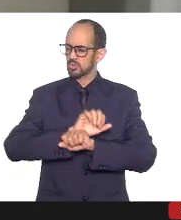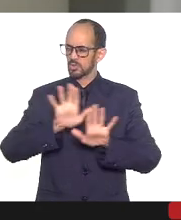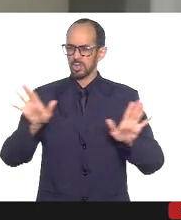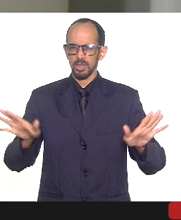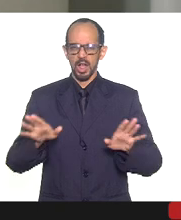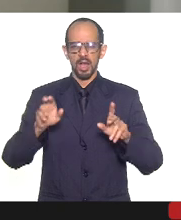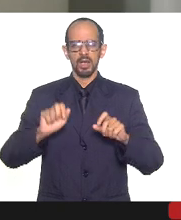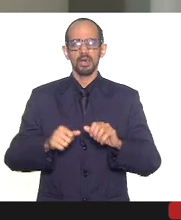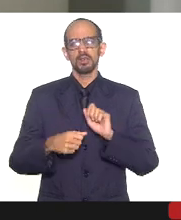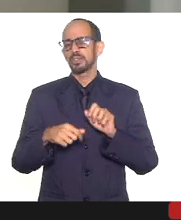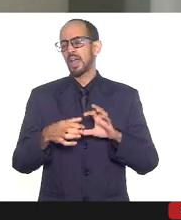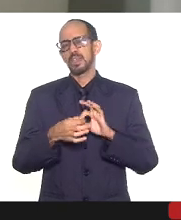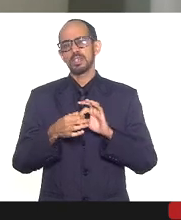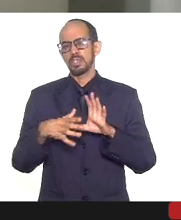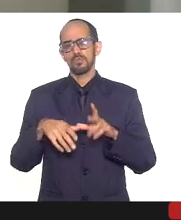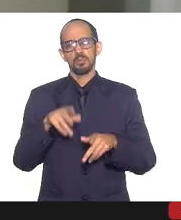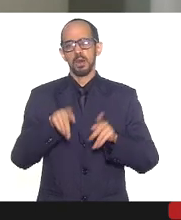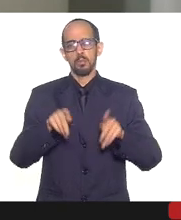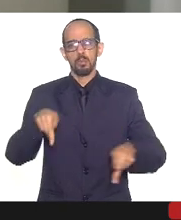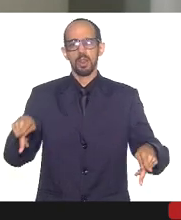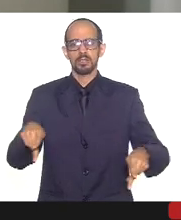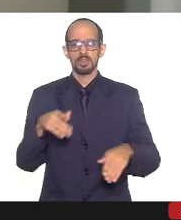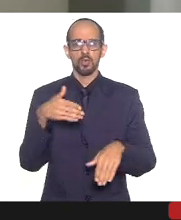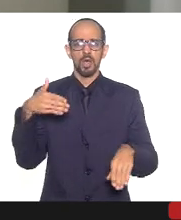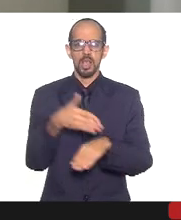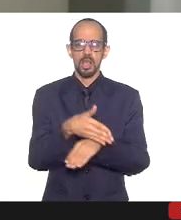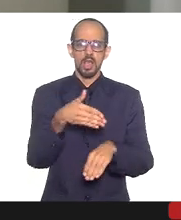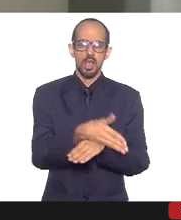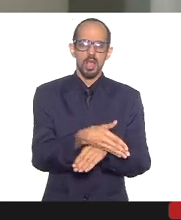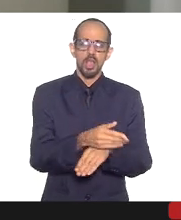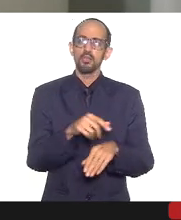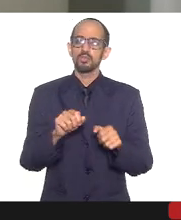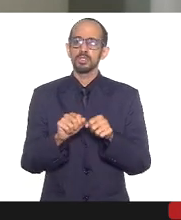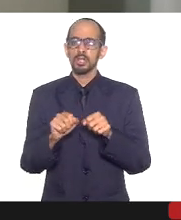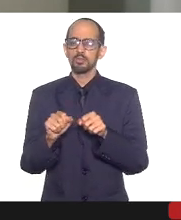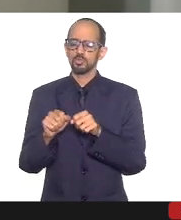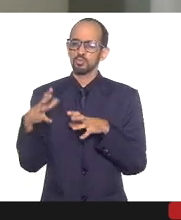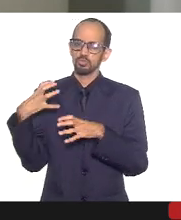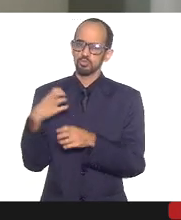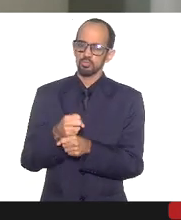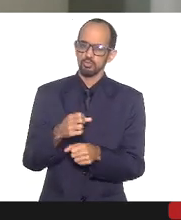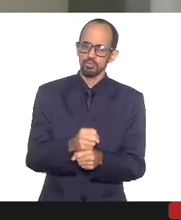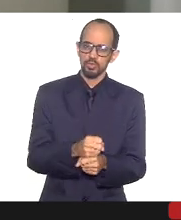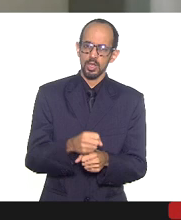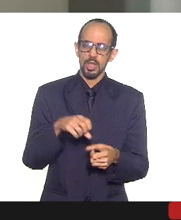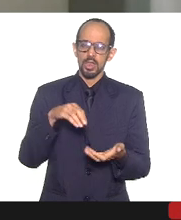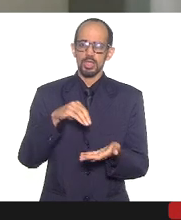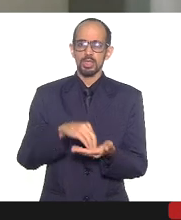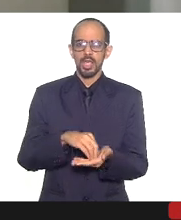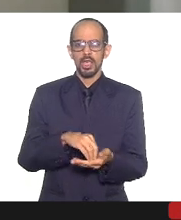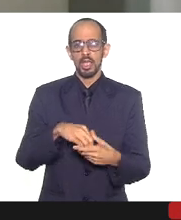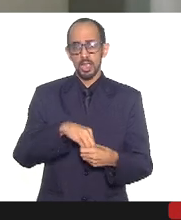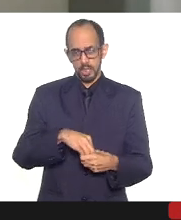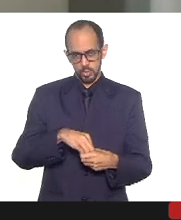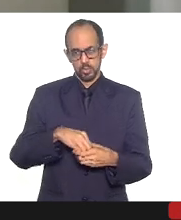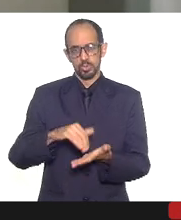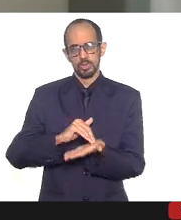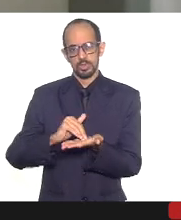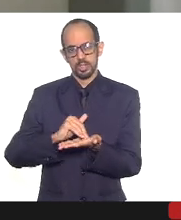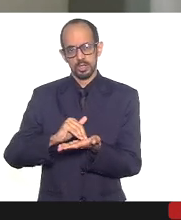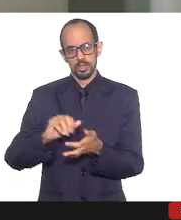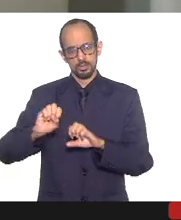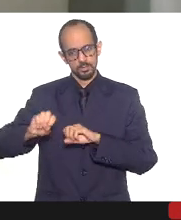da população. Fizemos aqui um compliance dentro da SEDUC. Então, qualquer cidadão pode acessar